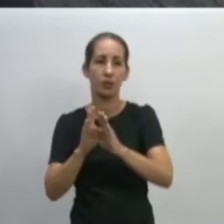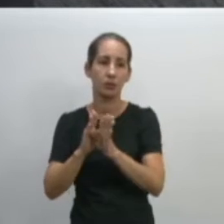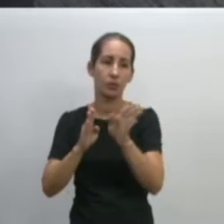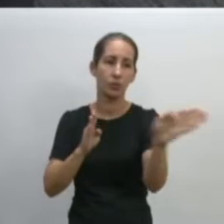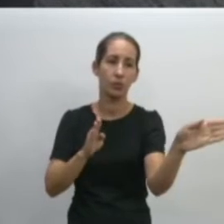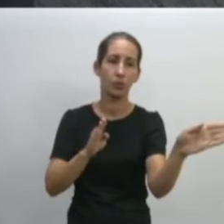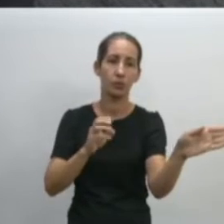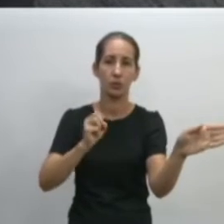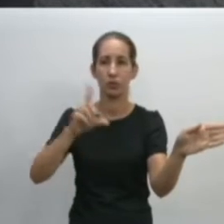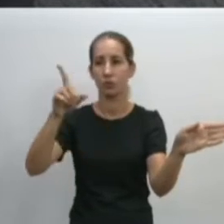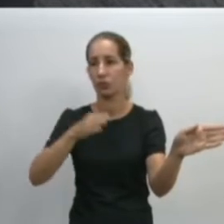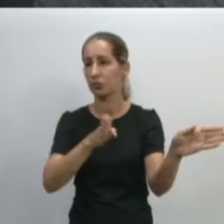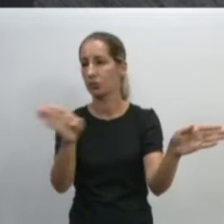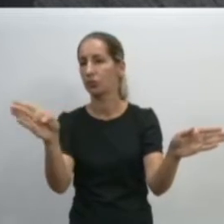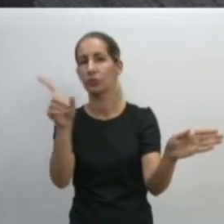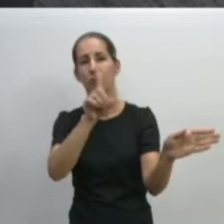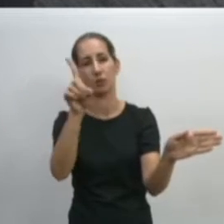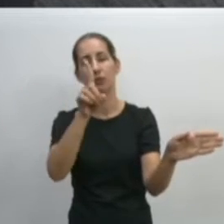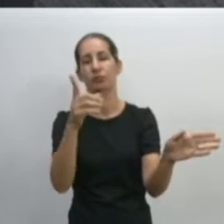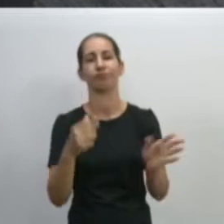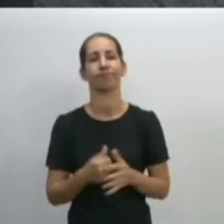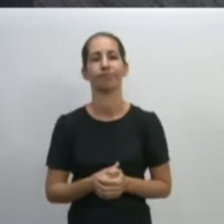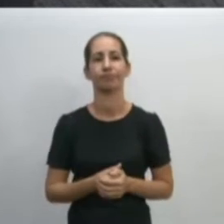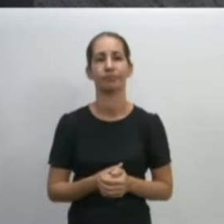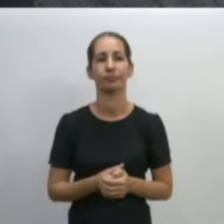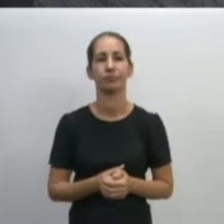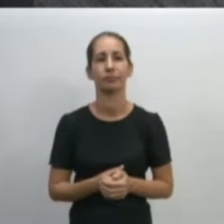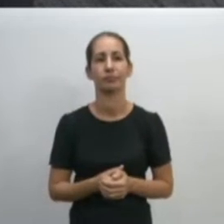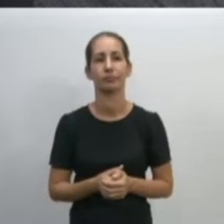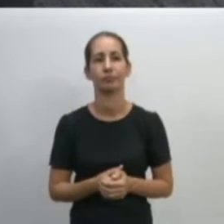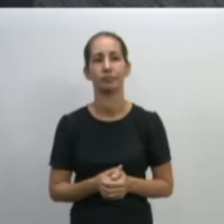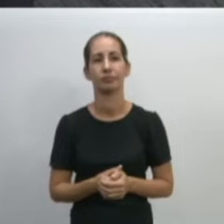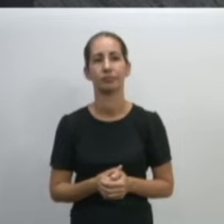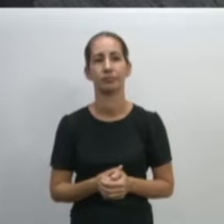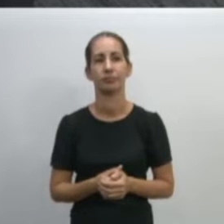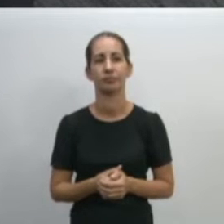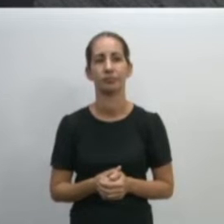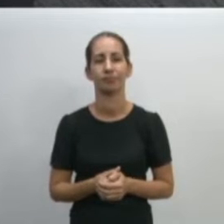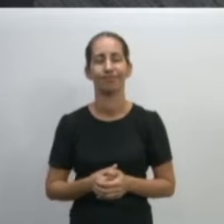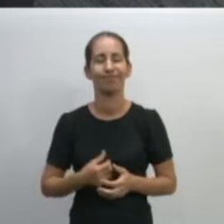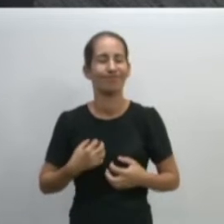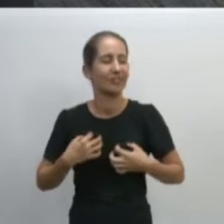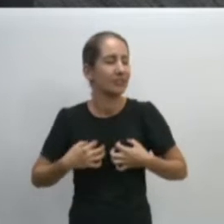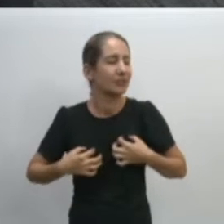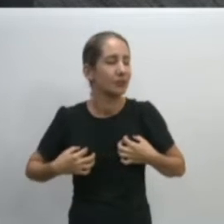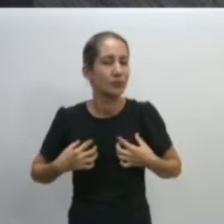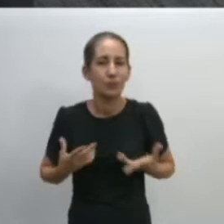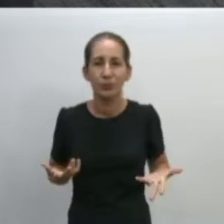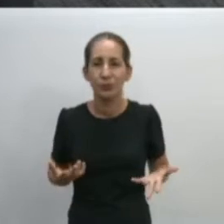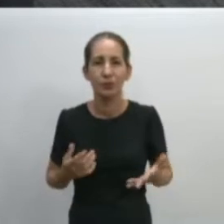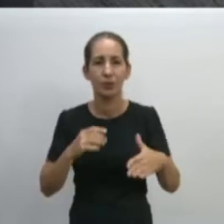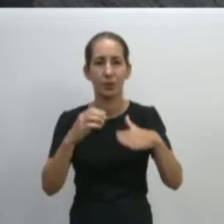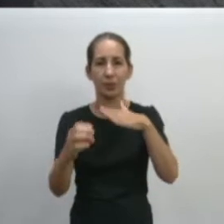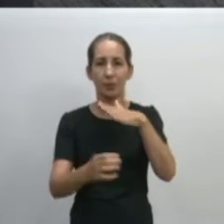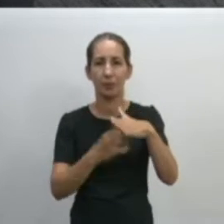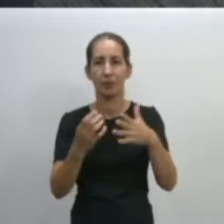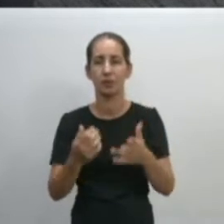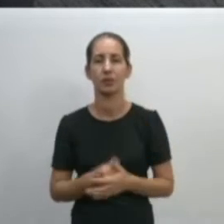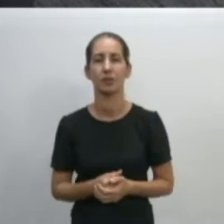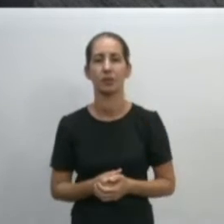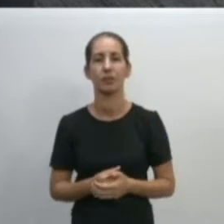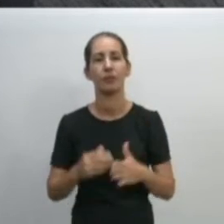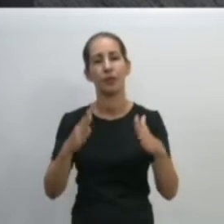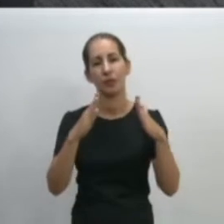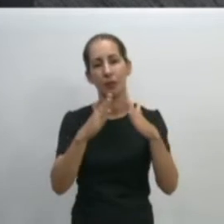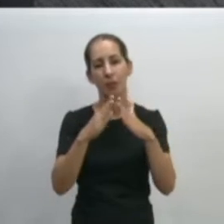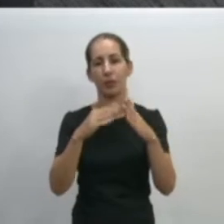para a Zona Sul. E aí fica essa angústia dos empresários que